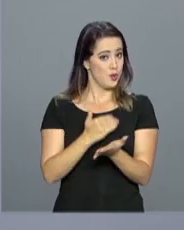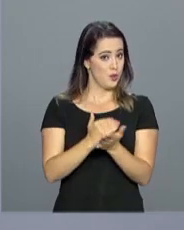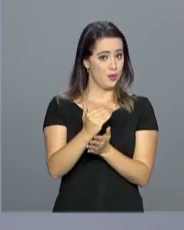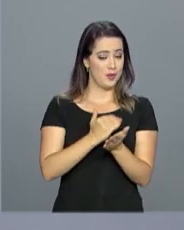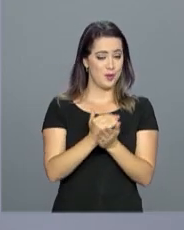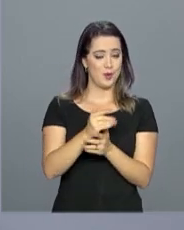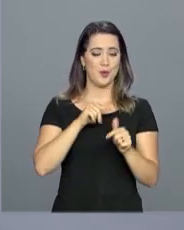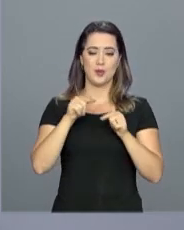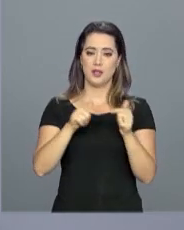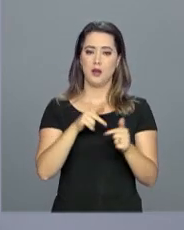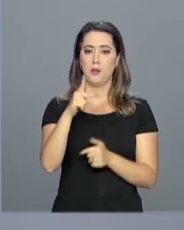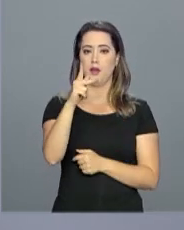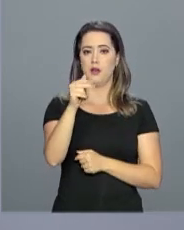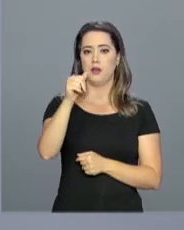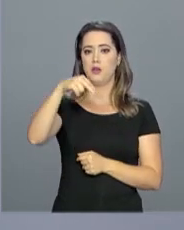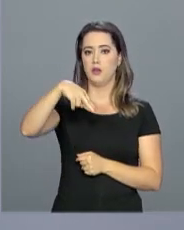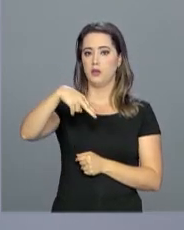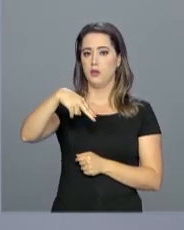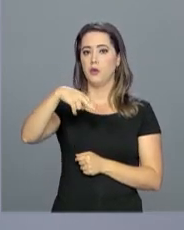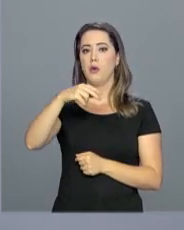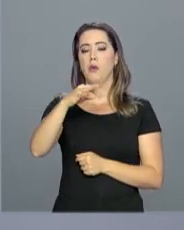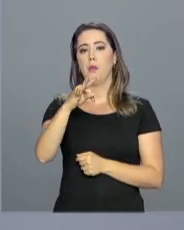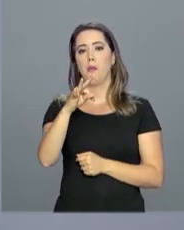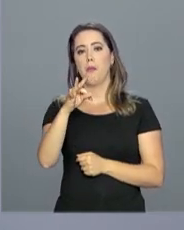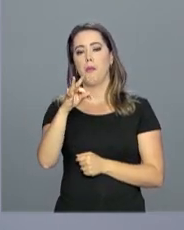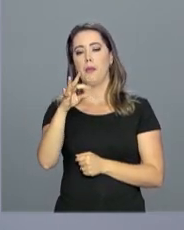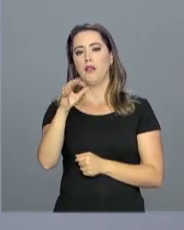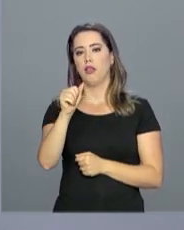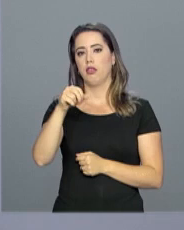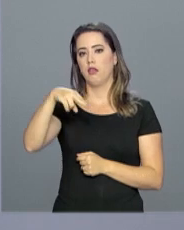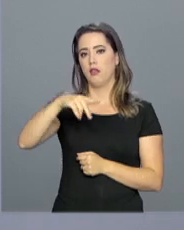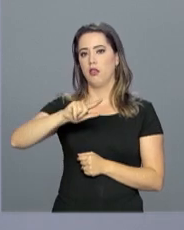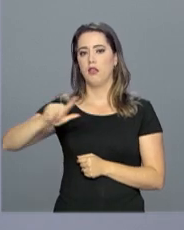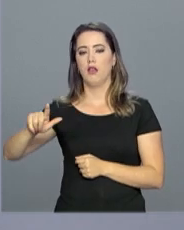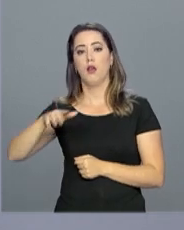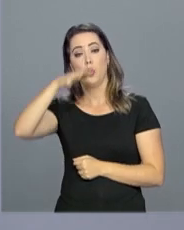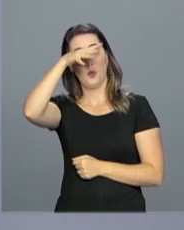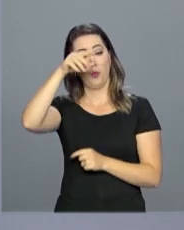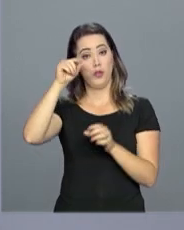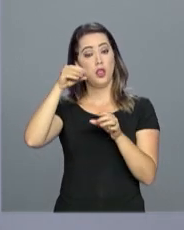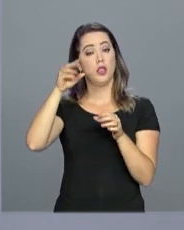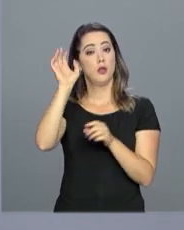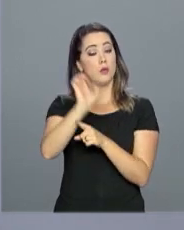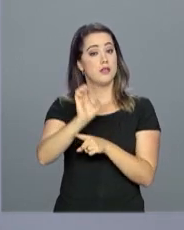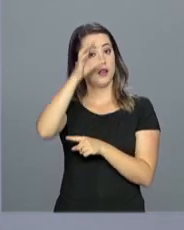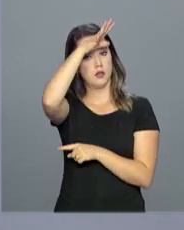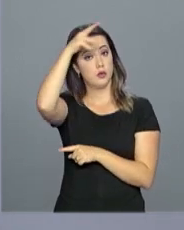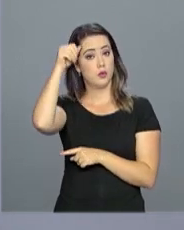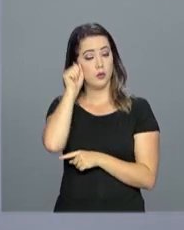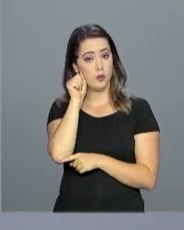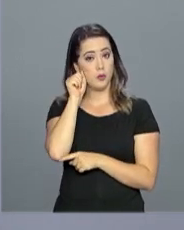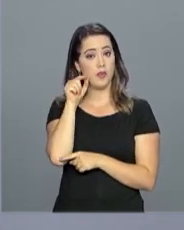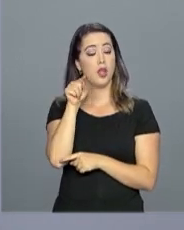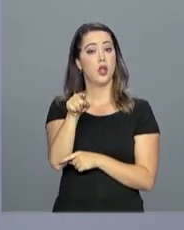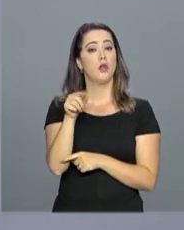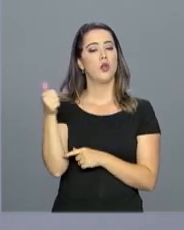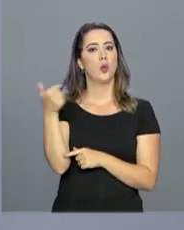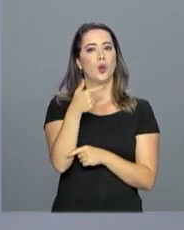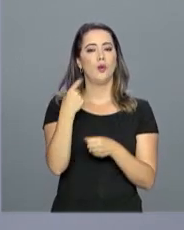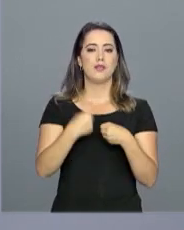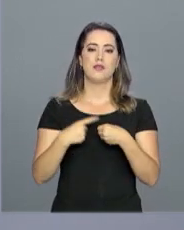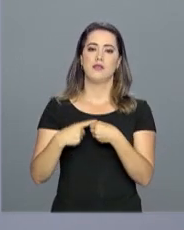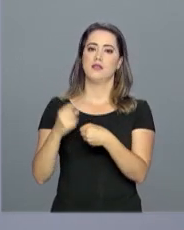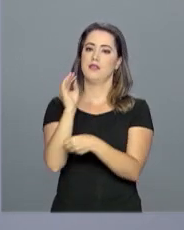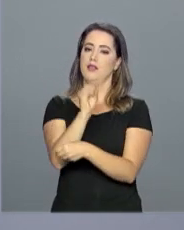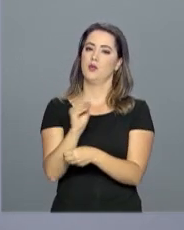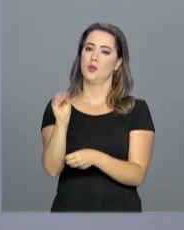que segue até 22 de julho no estado de mato grosso do sul moradores de 12 municípios de lá estão sendo atendidos